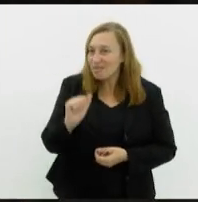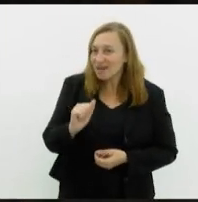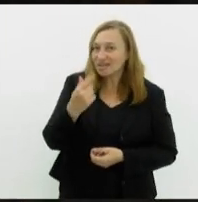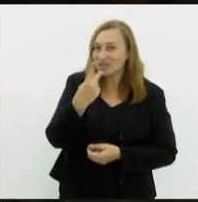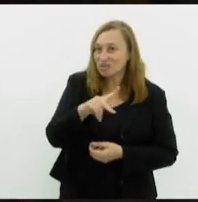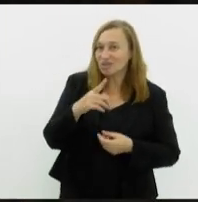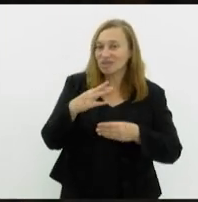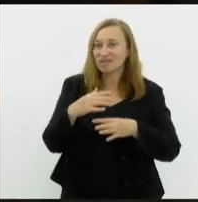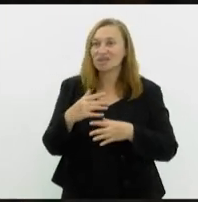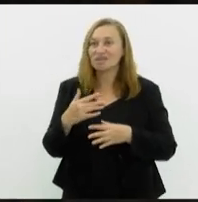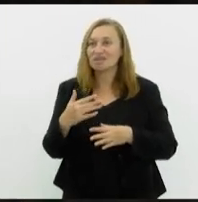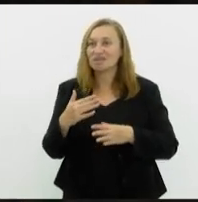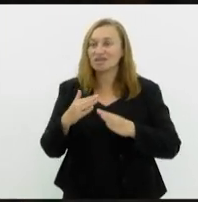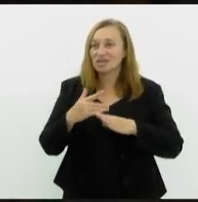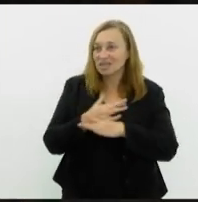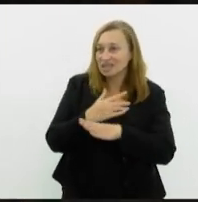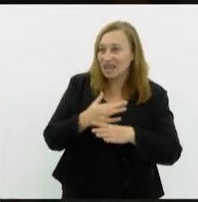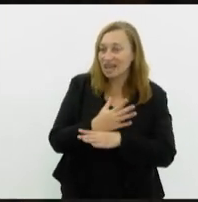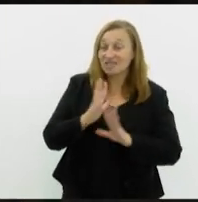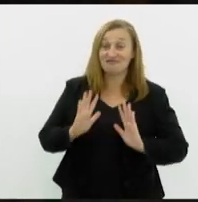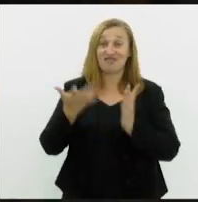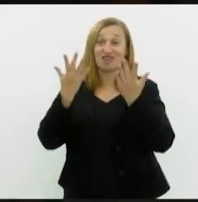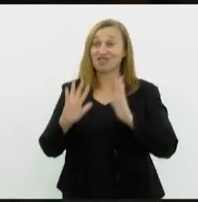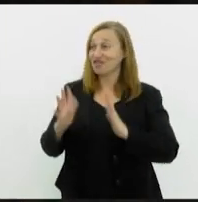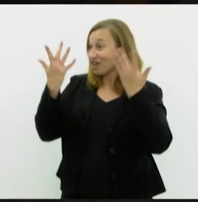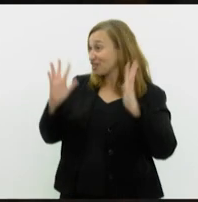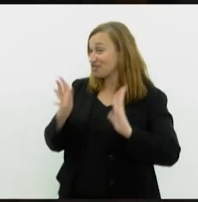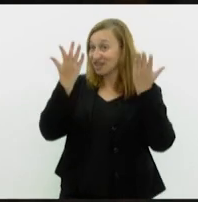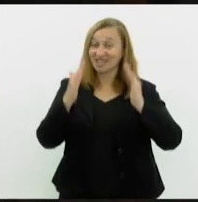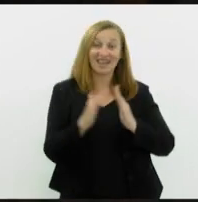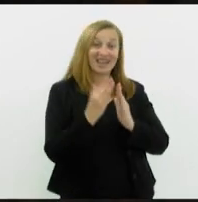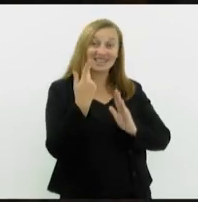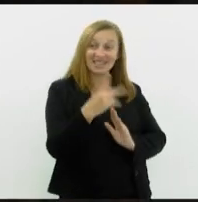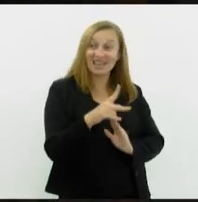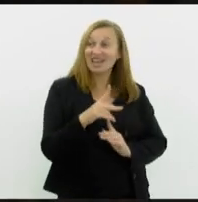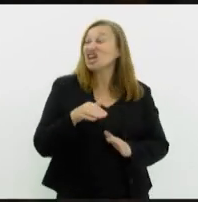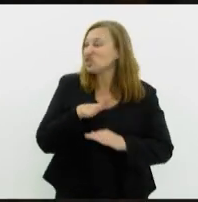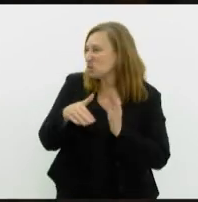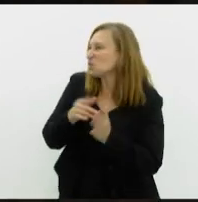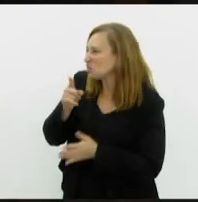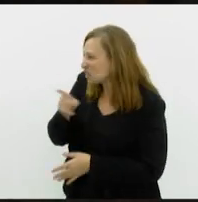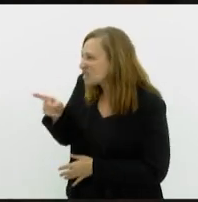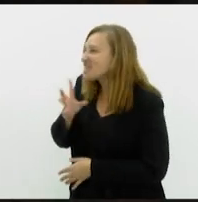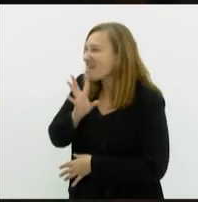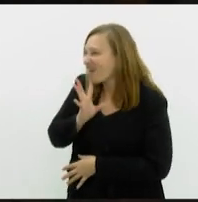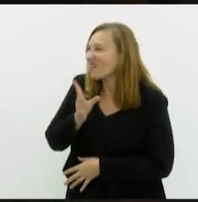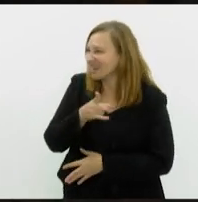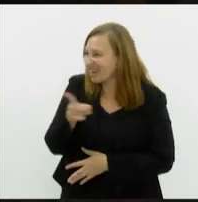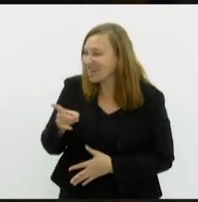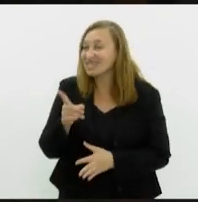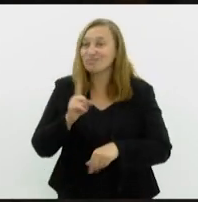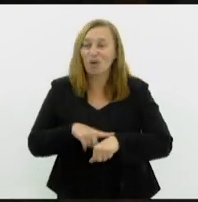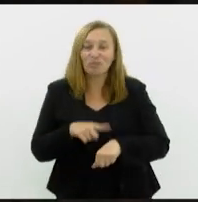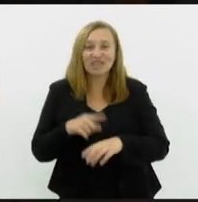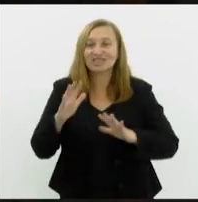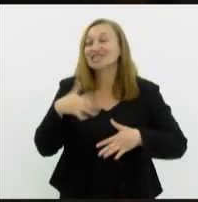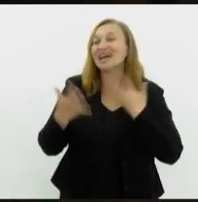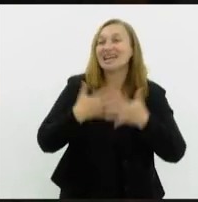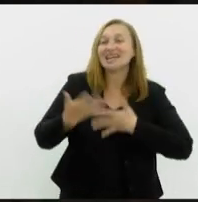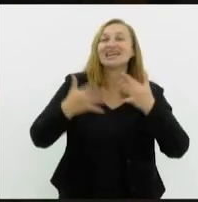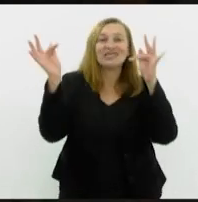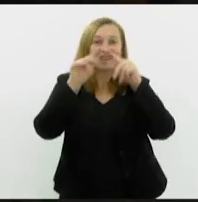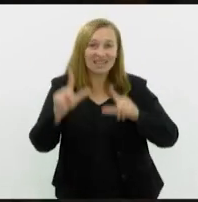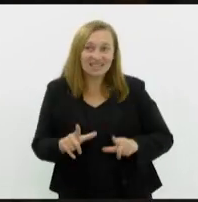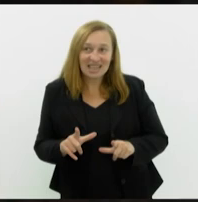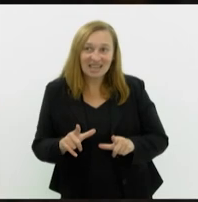território. Estou sempre lá, aquelas festividades lá na casa do Nilton. Acho que todo mundo aqui já passou por lá. Momento de muita alegria, de muita